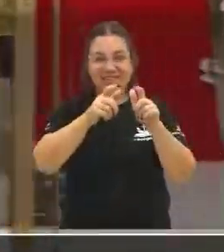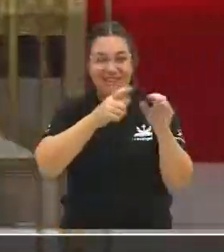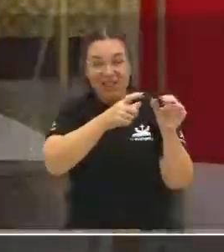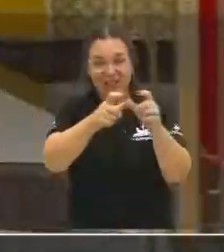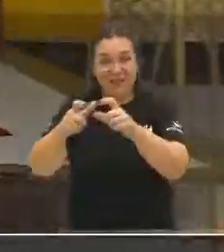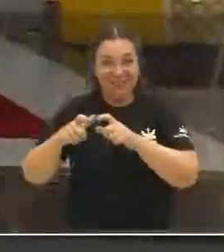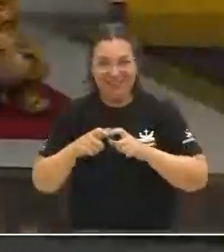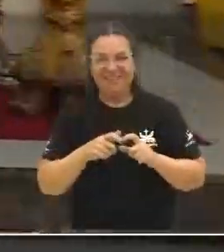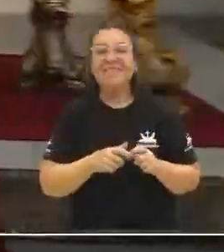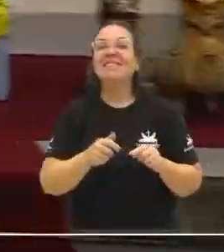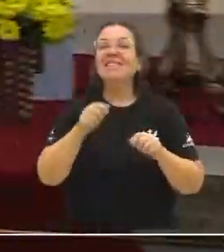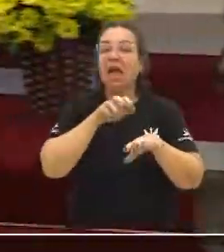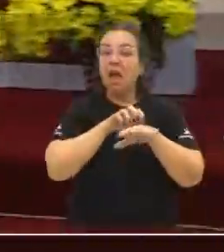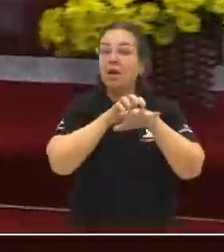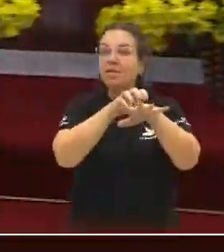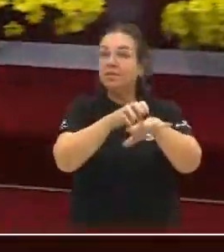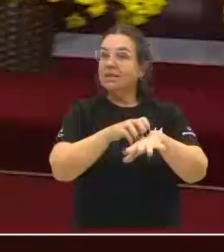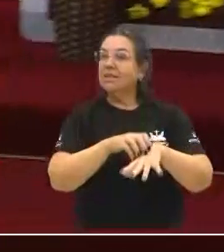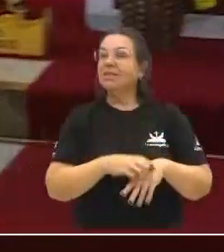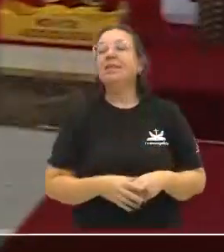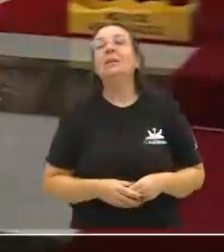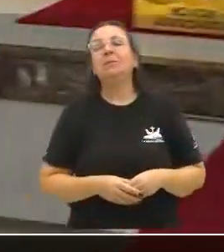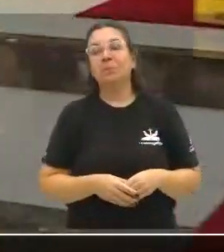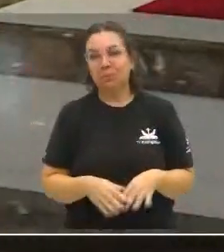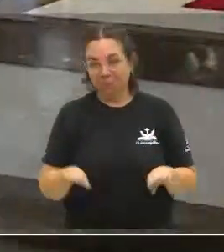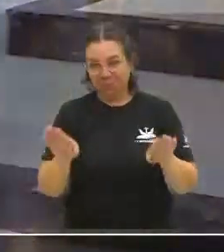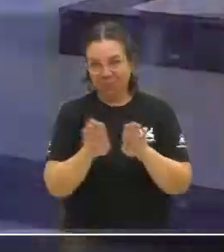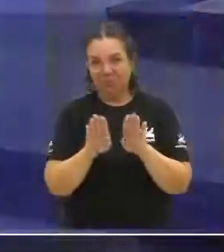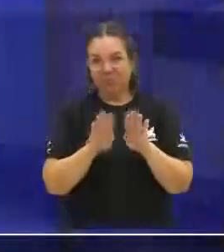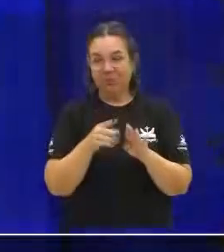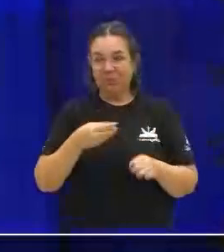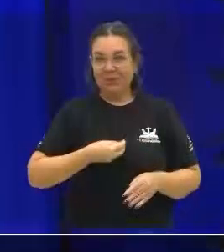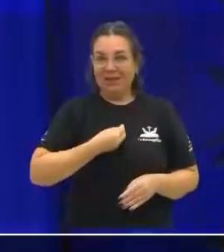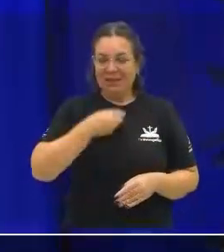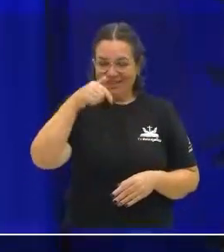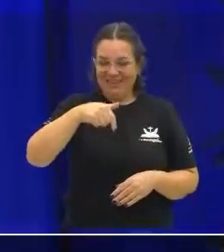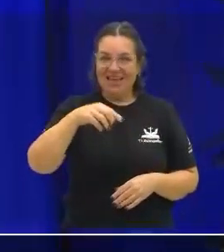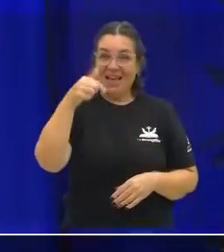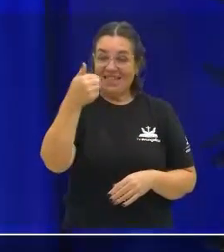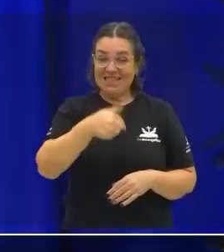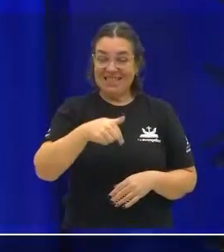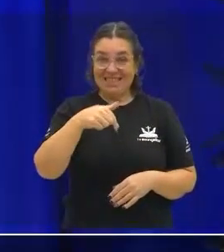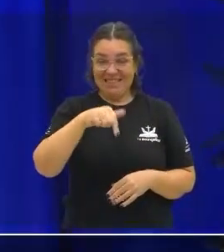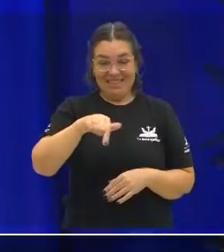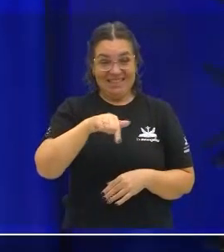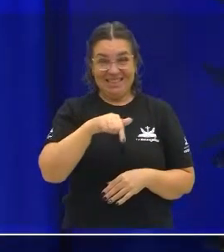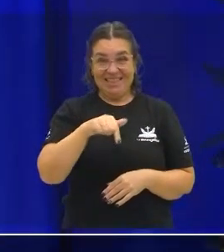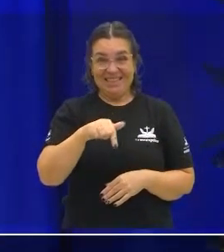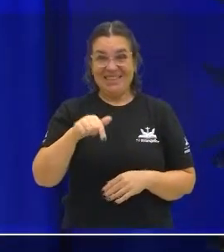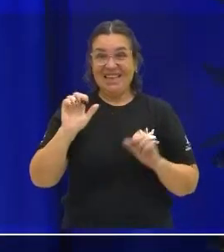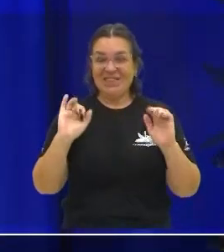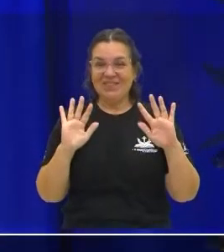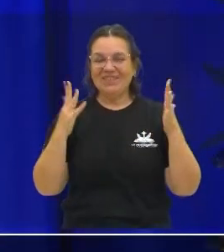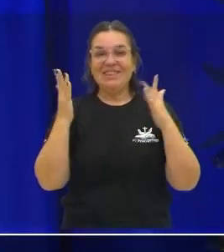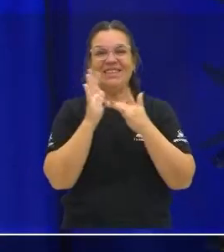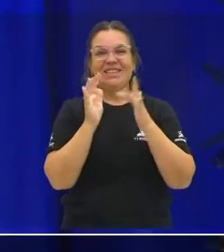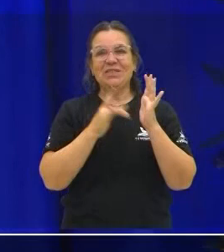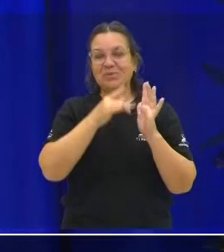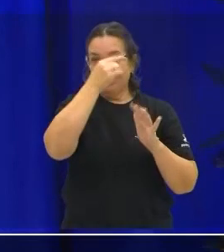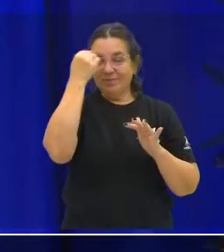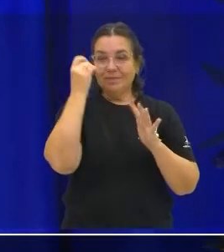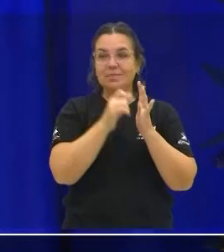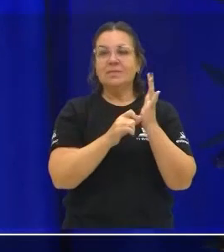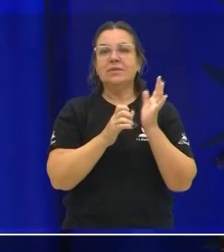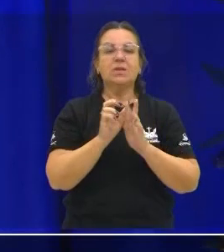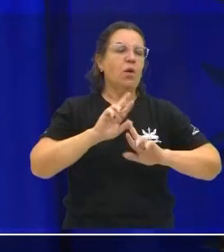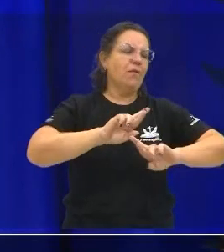nós estamos aqui nessa sétima festa de Jesus das Santas Chagas. Vejo pessoas